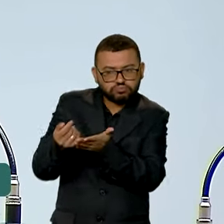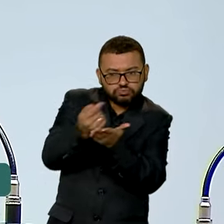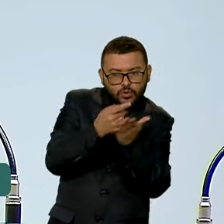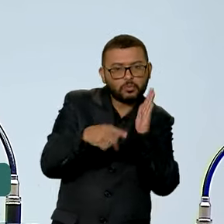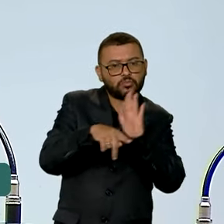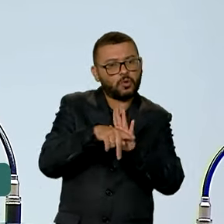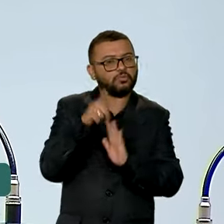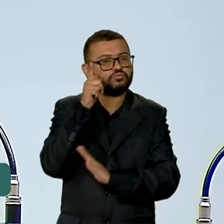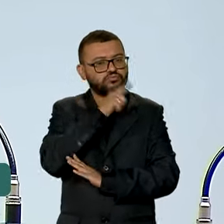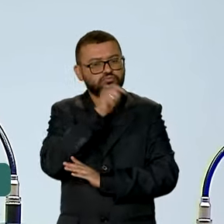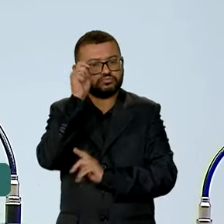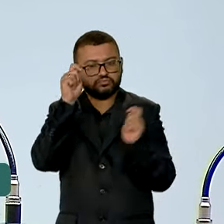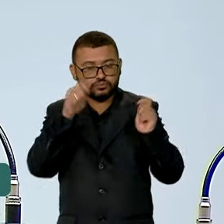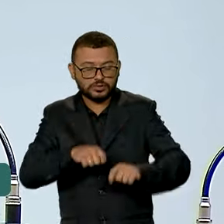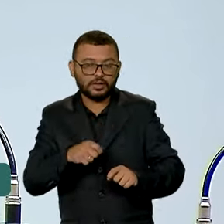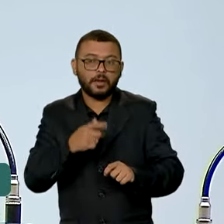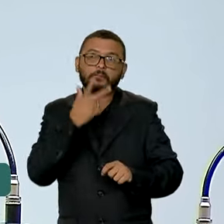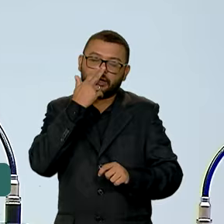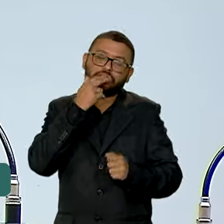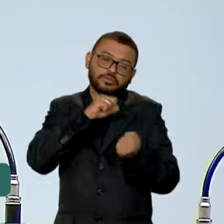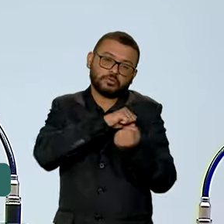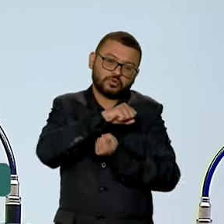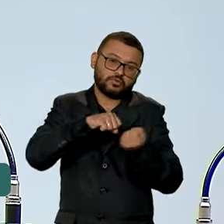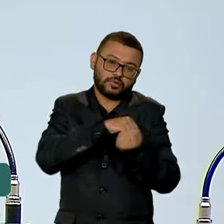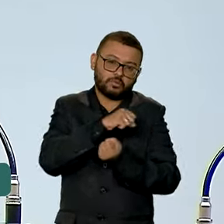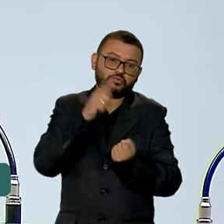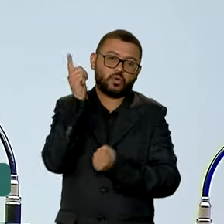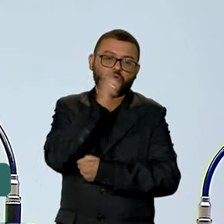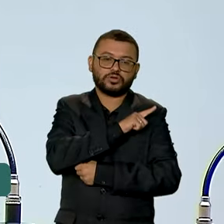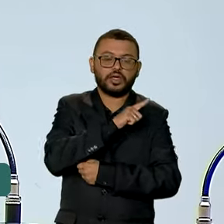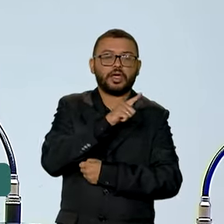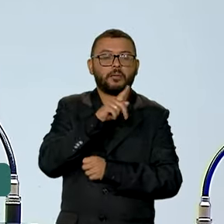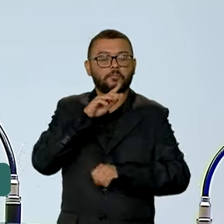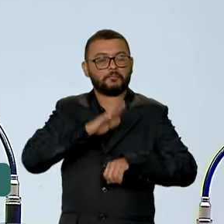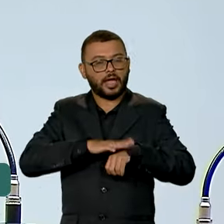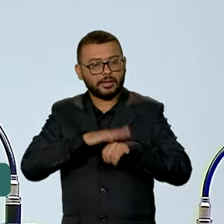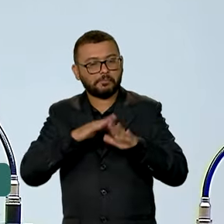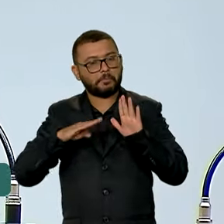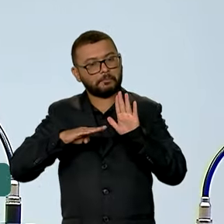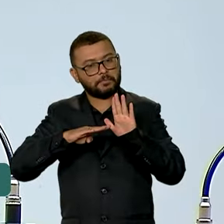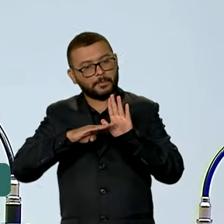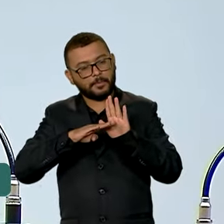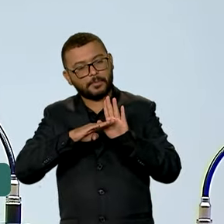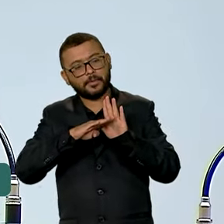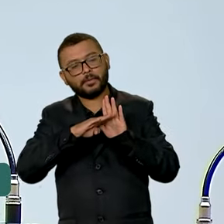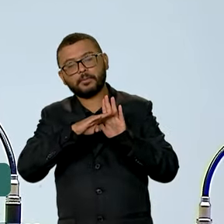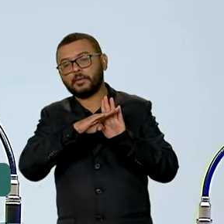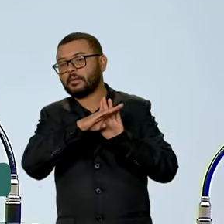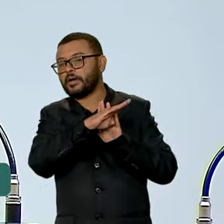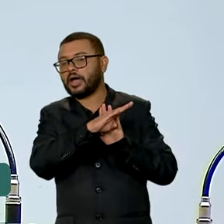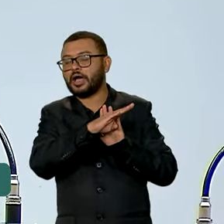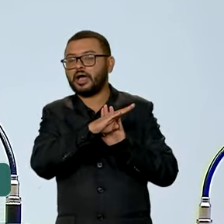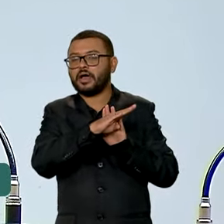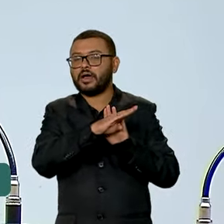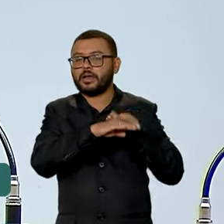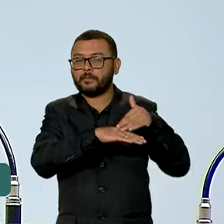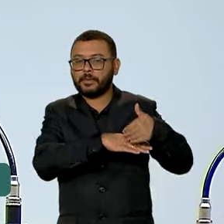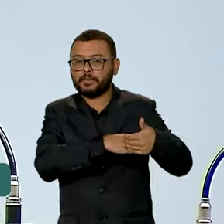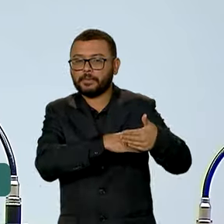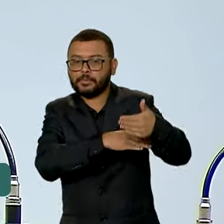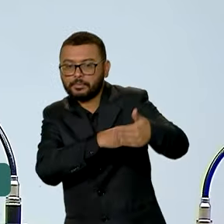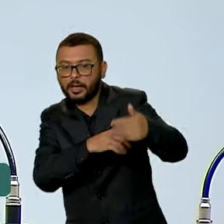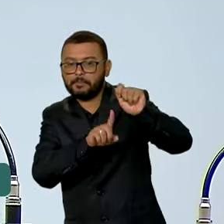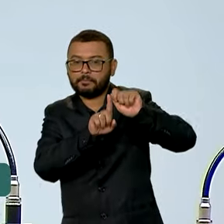fixo, que aponta aqui para uma sustentabilidade de um crescimento que a gente vai ter nos próximos meses